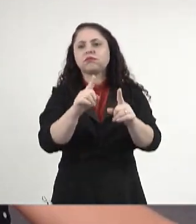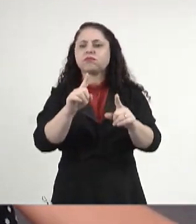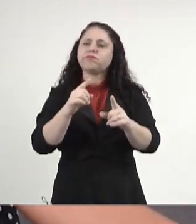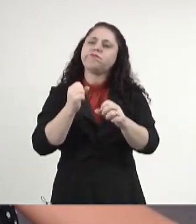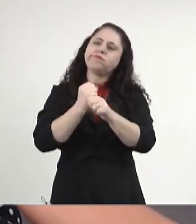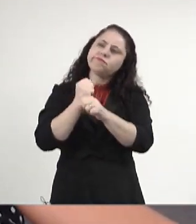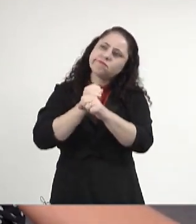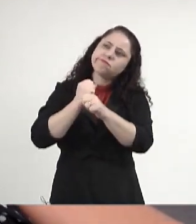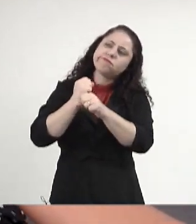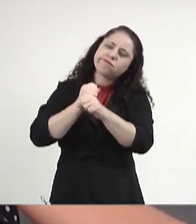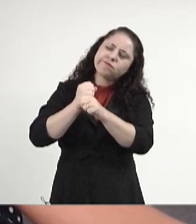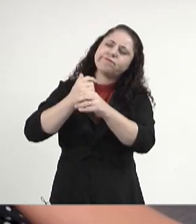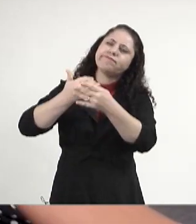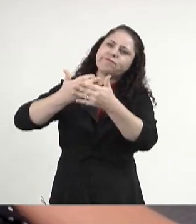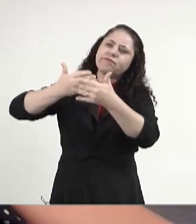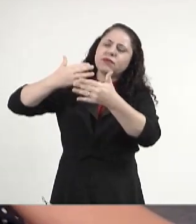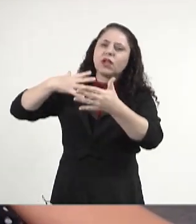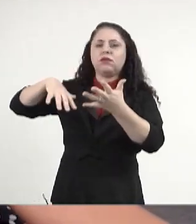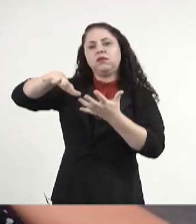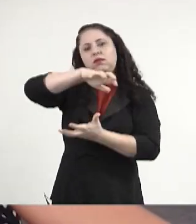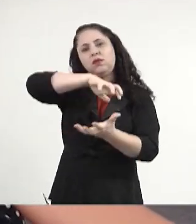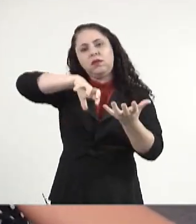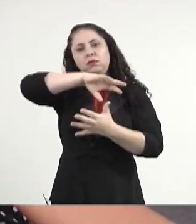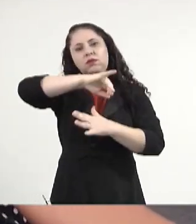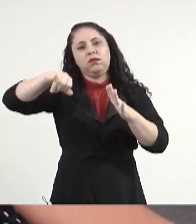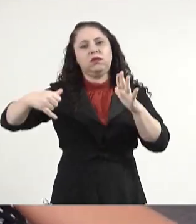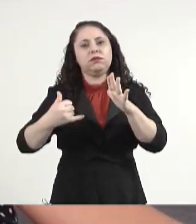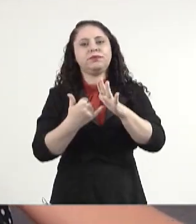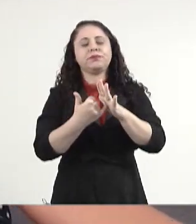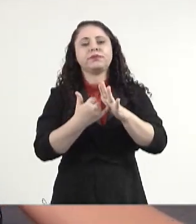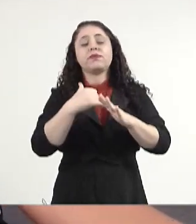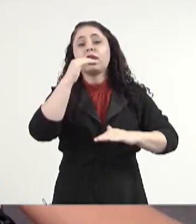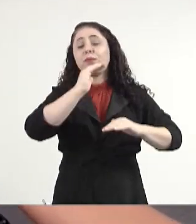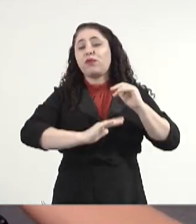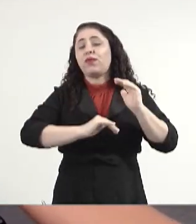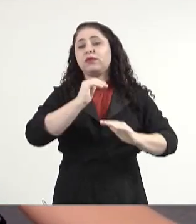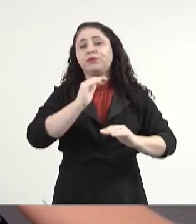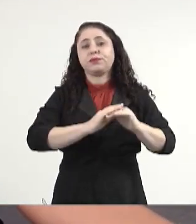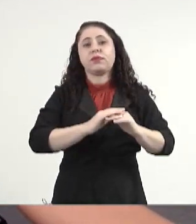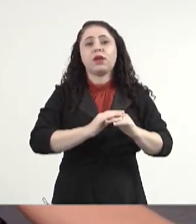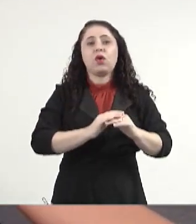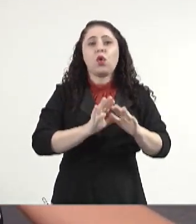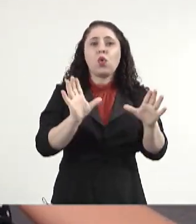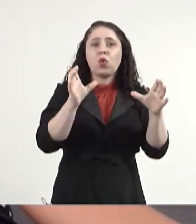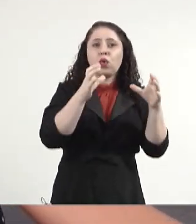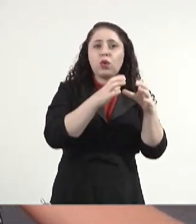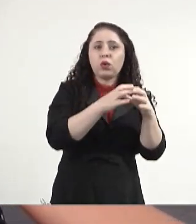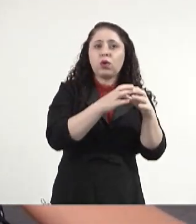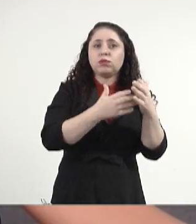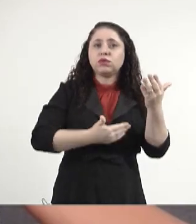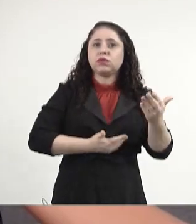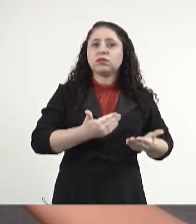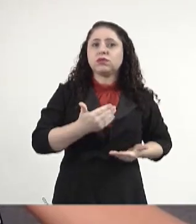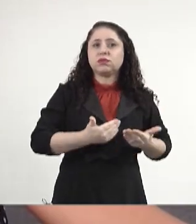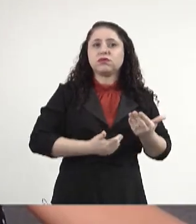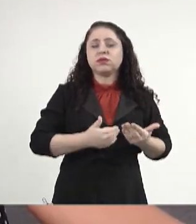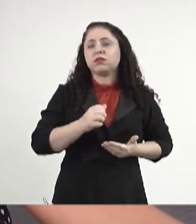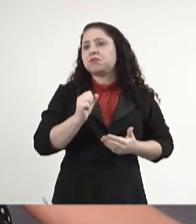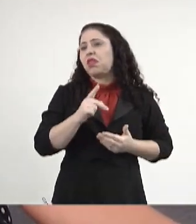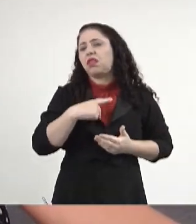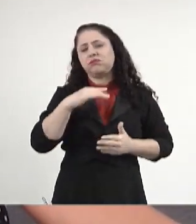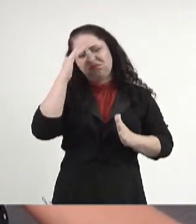muito tempo, teve muita crise institucional, uma determinada carreira de peritos criminais, uma parcela desses servidores nos afugentava,